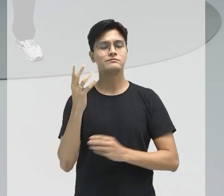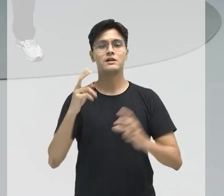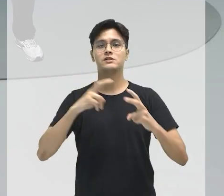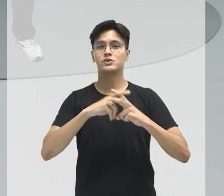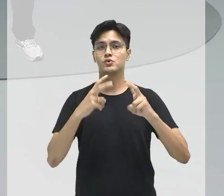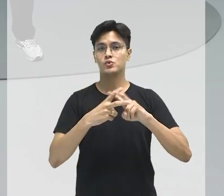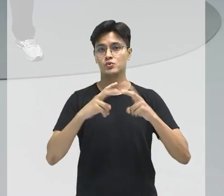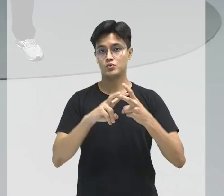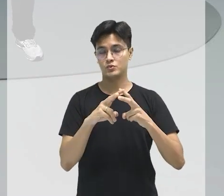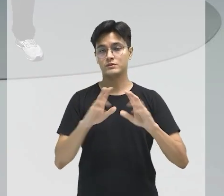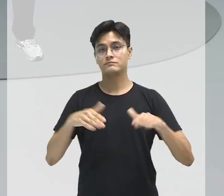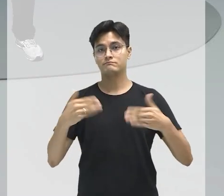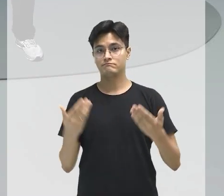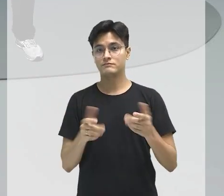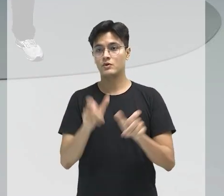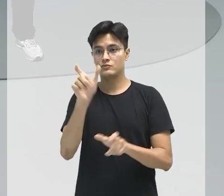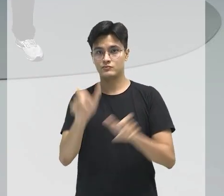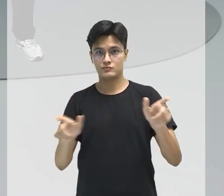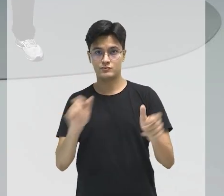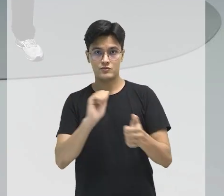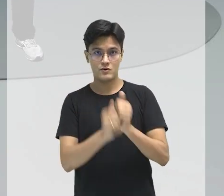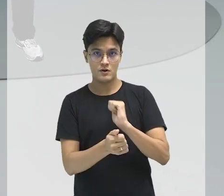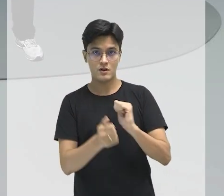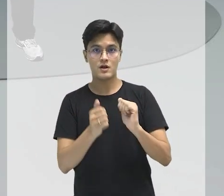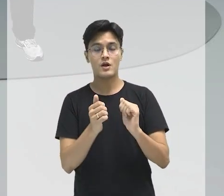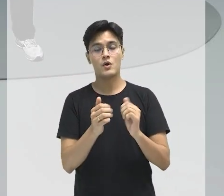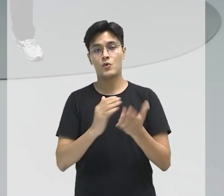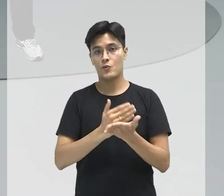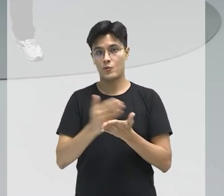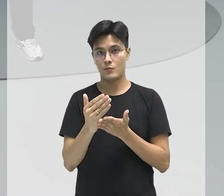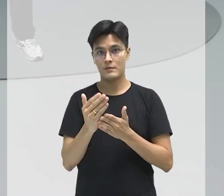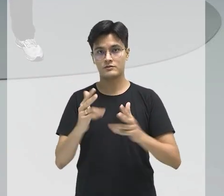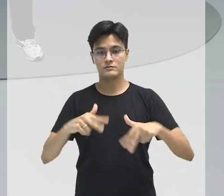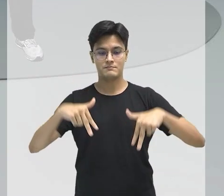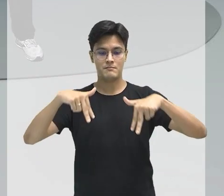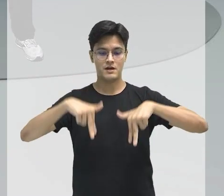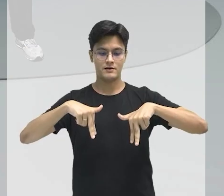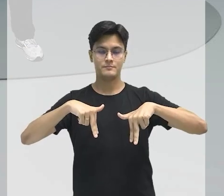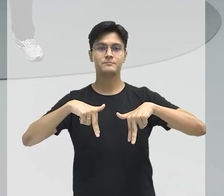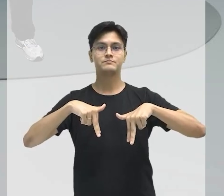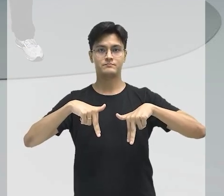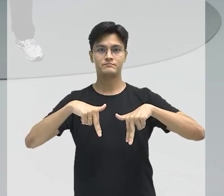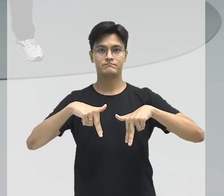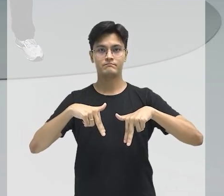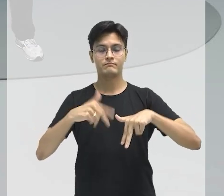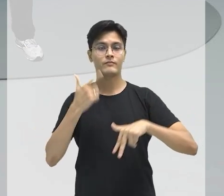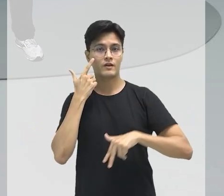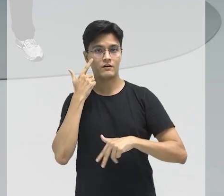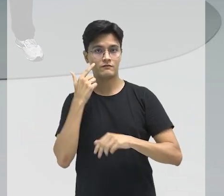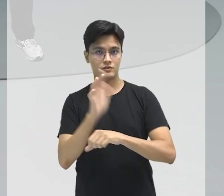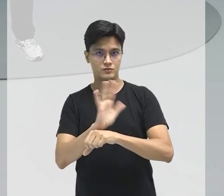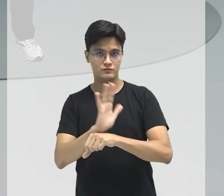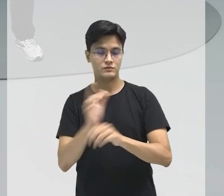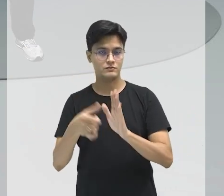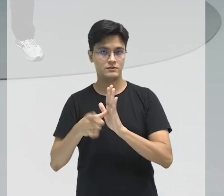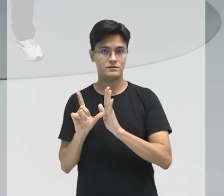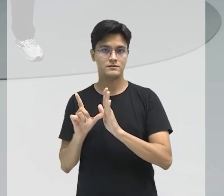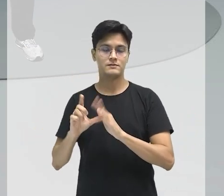né? Os atletas iniciam a luta em pé, como vocês viram lá na demonstração do professor Kim e do professor